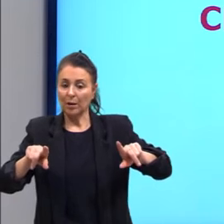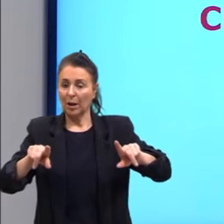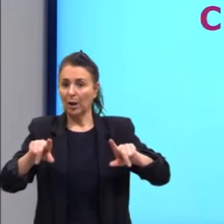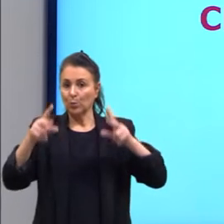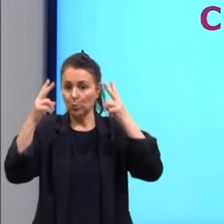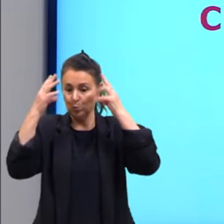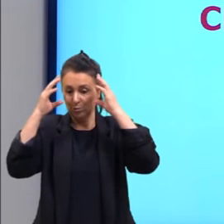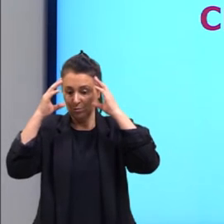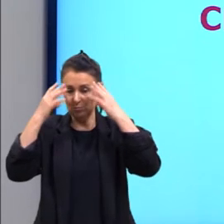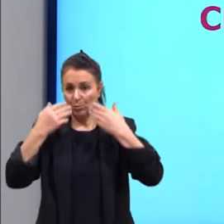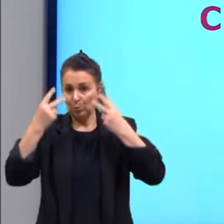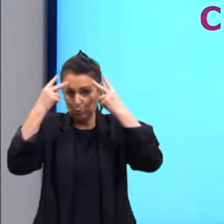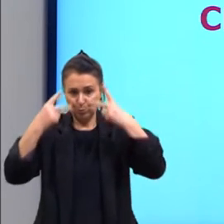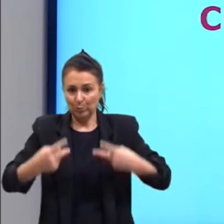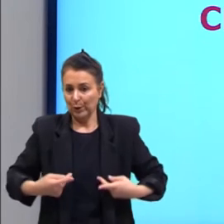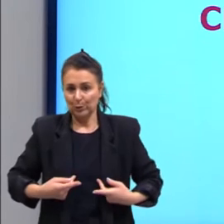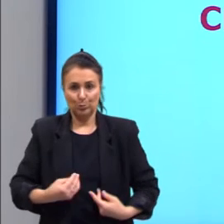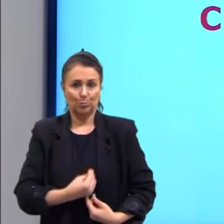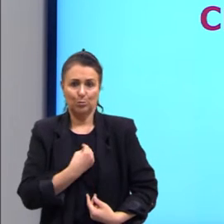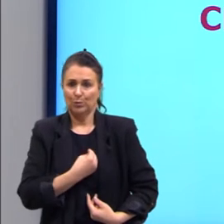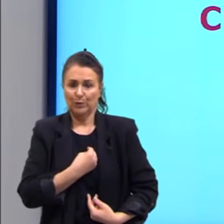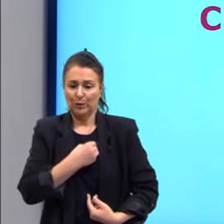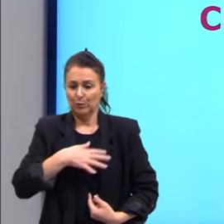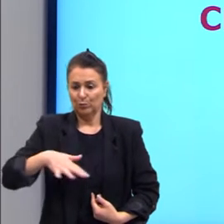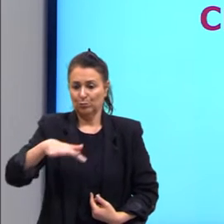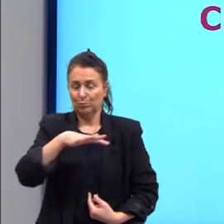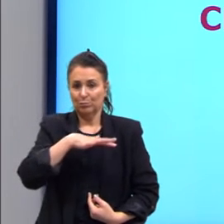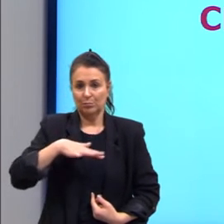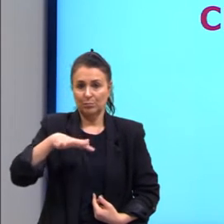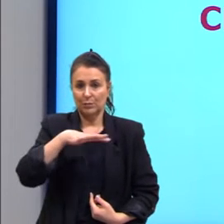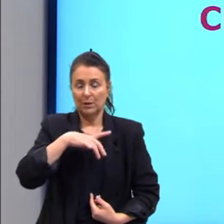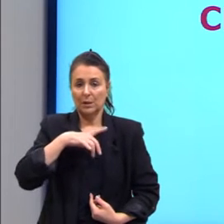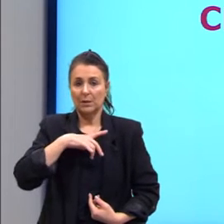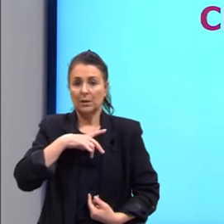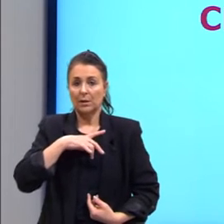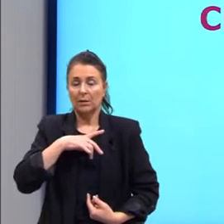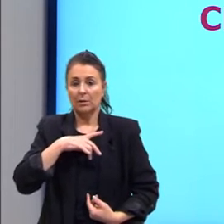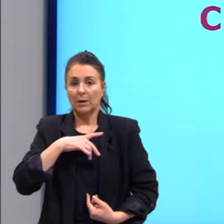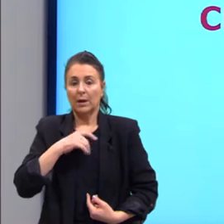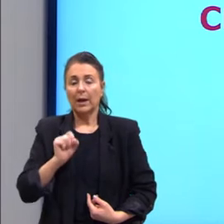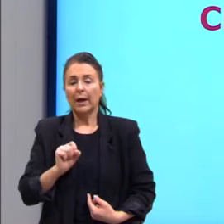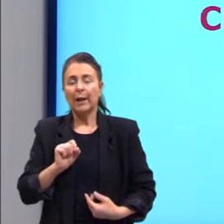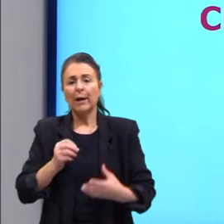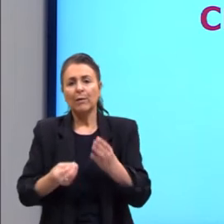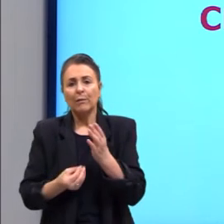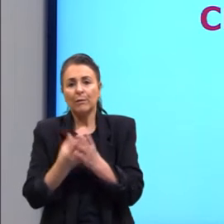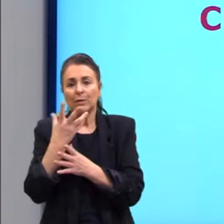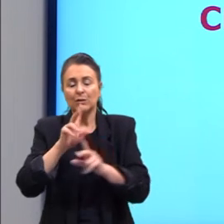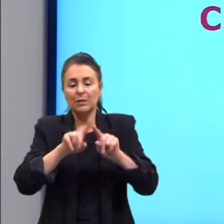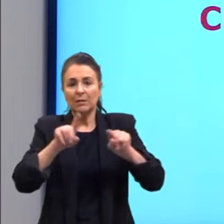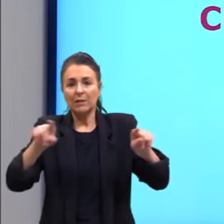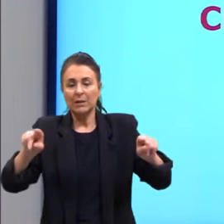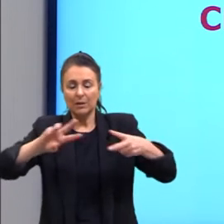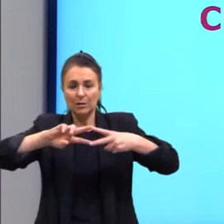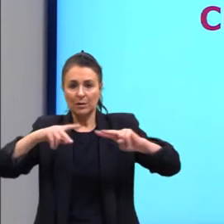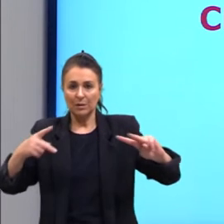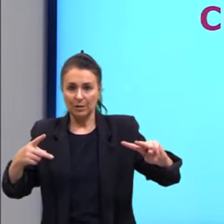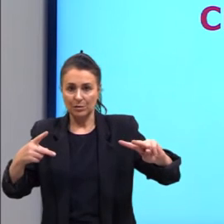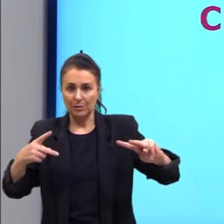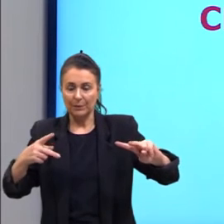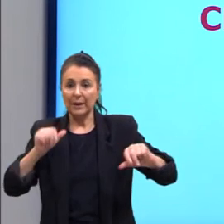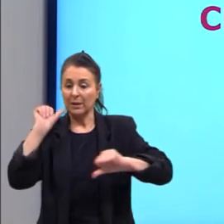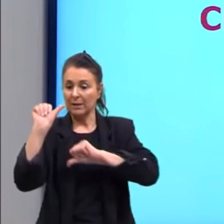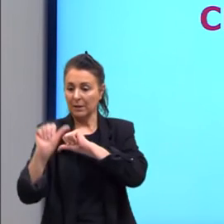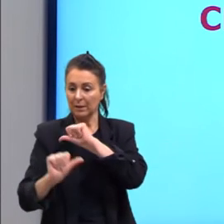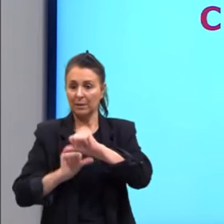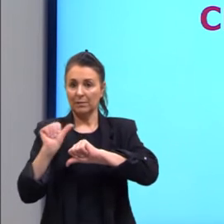vivos então gente a meiose é fonte de variabilidade genética tanto na permuta o crossing-over